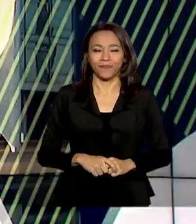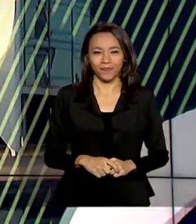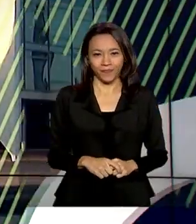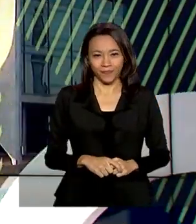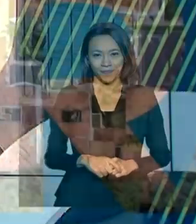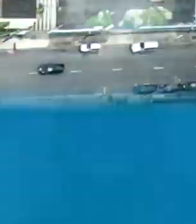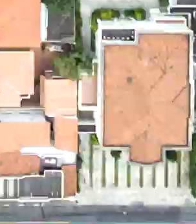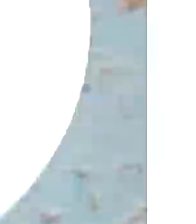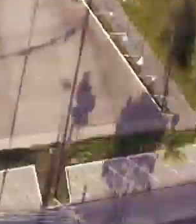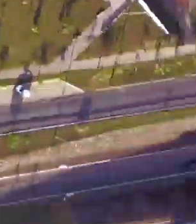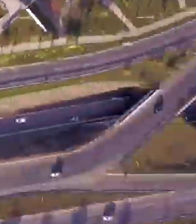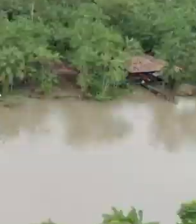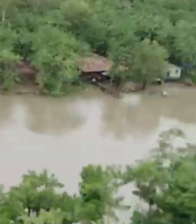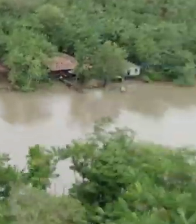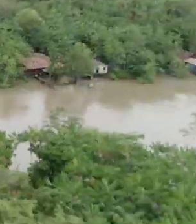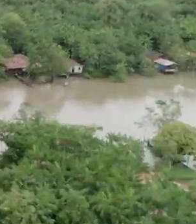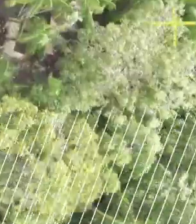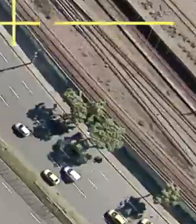Tchau!